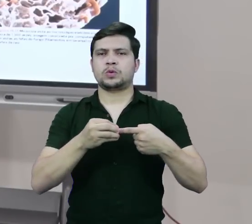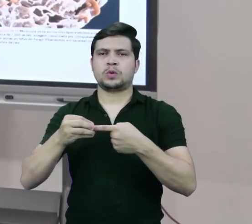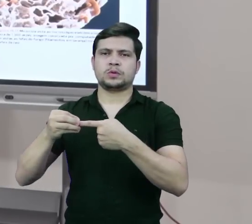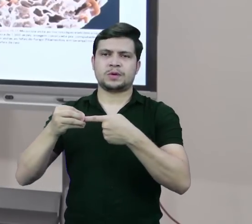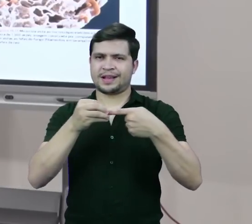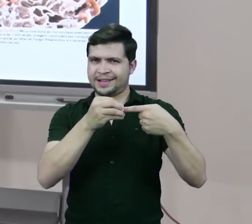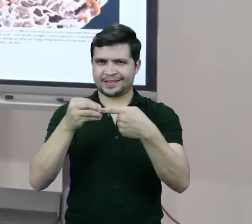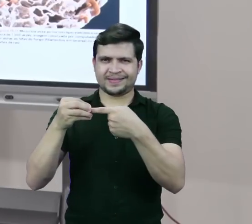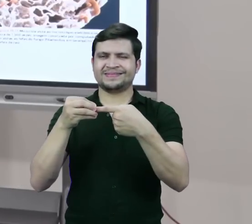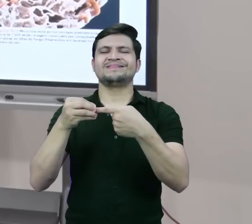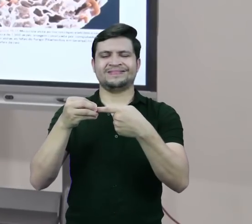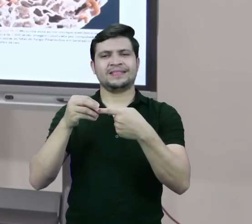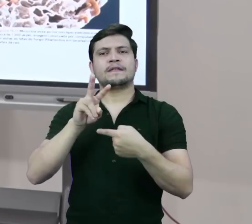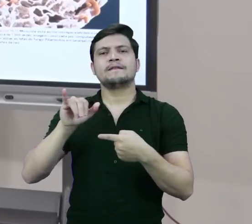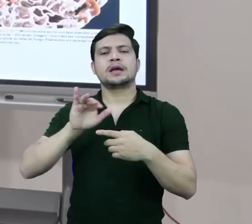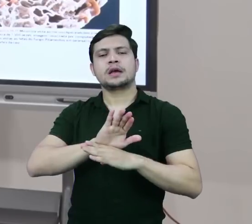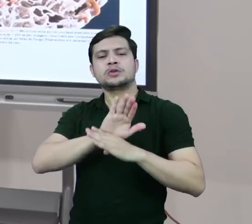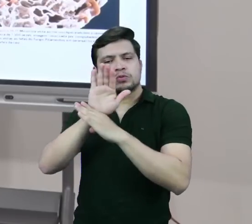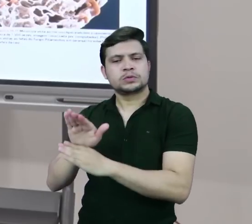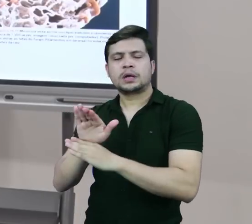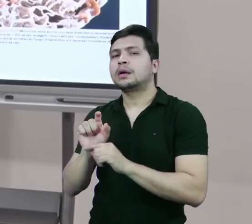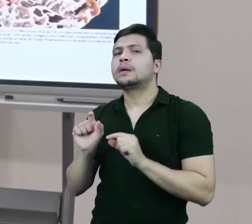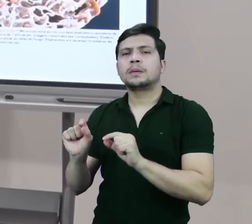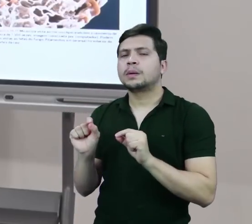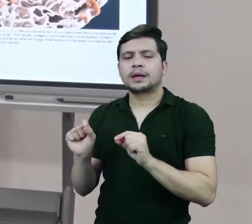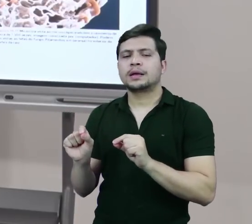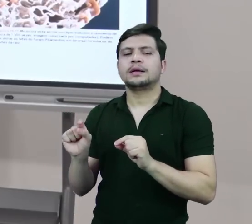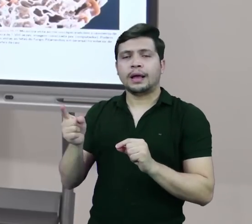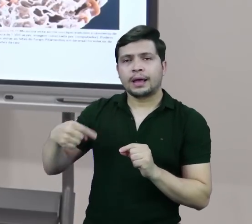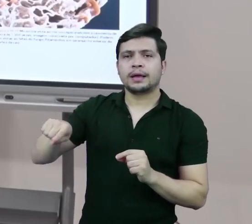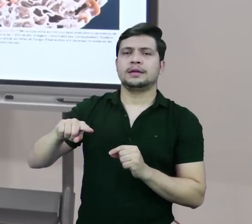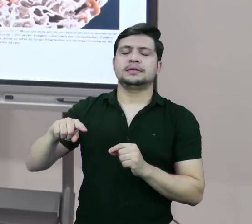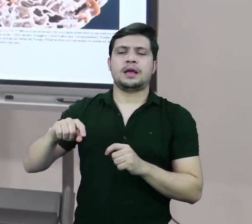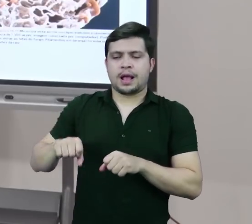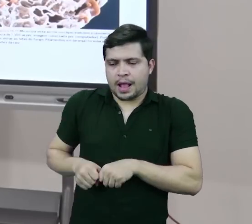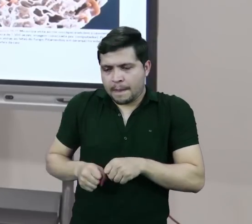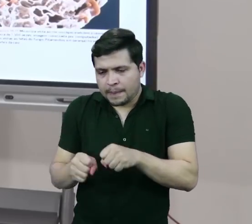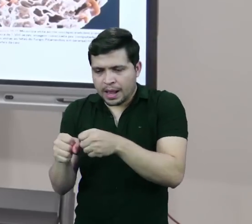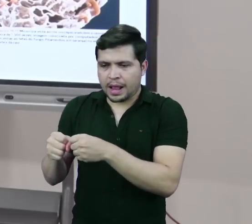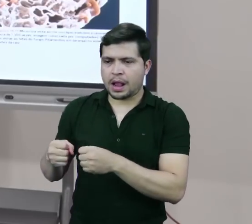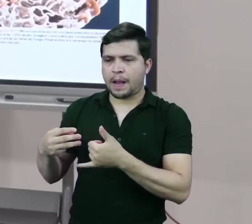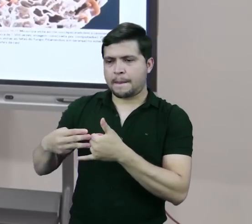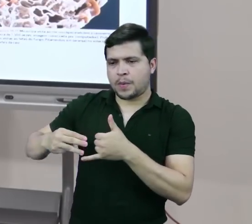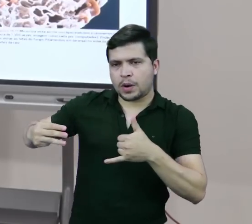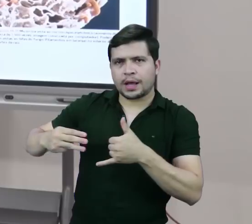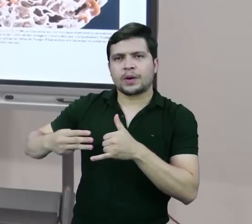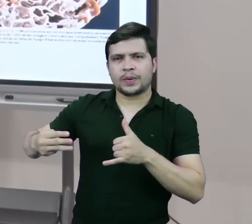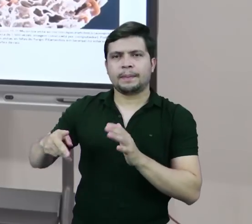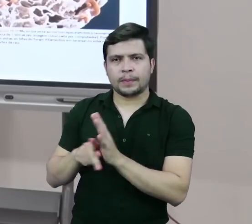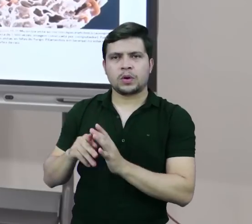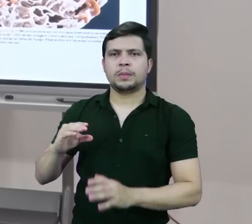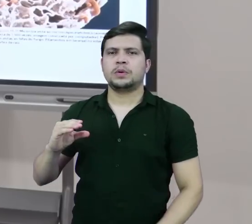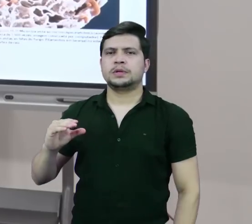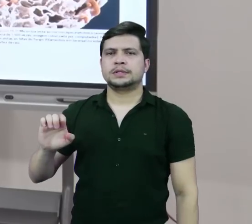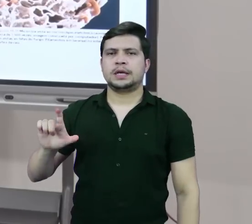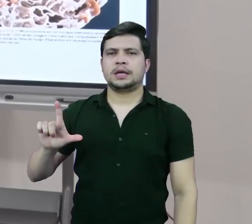esses protozoários dentro do sistema digestivo deles, eles não seriam capazes de quebrar essa molécula de